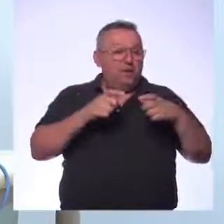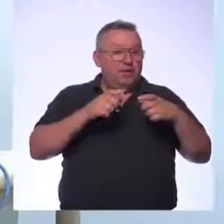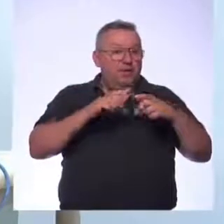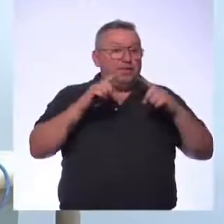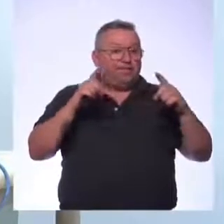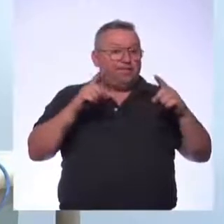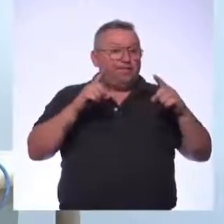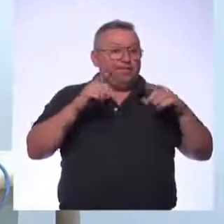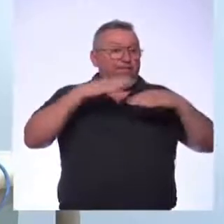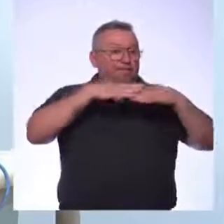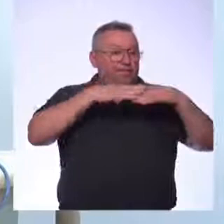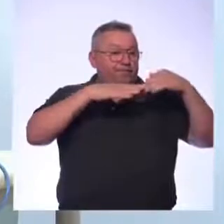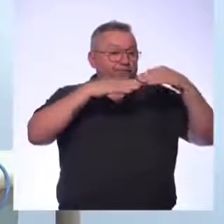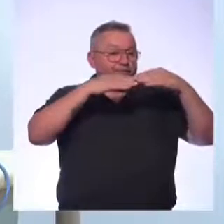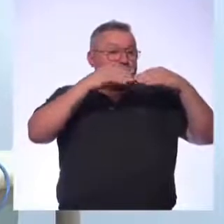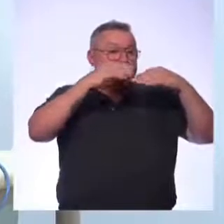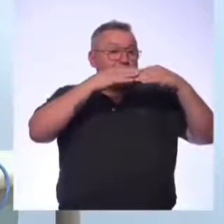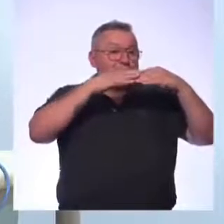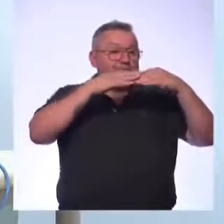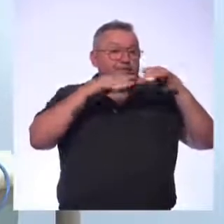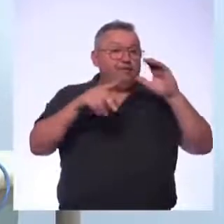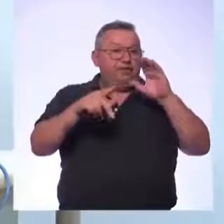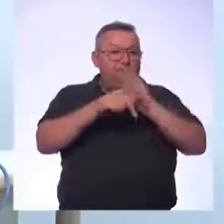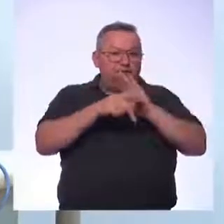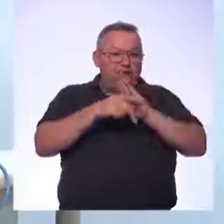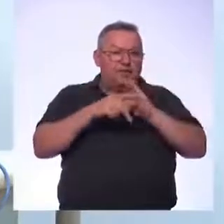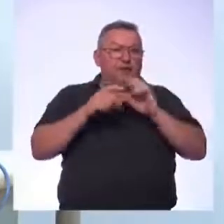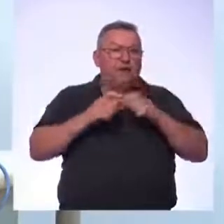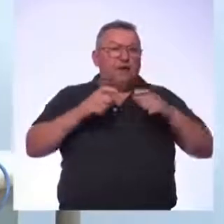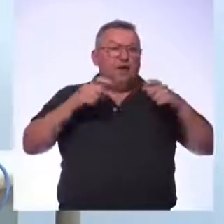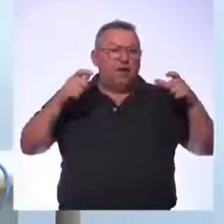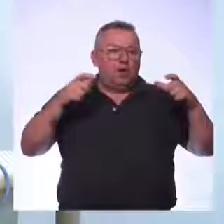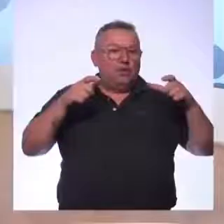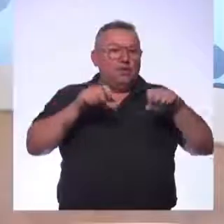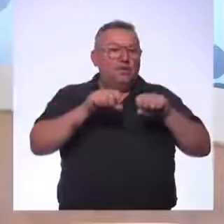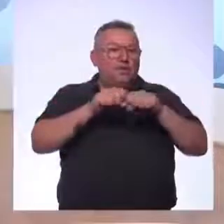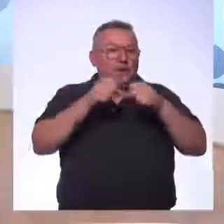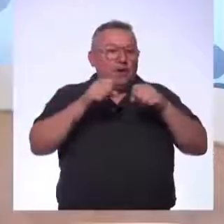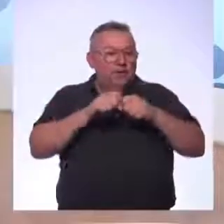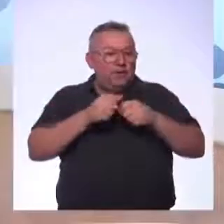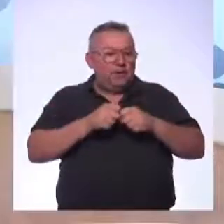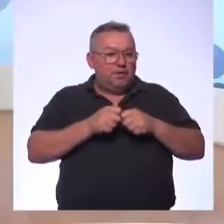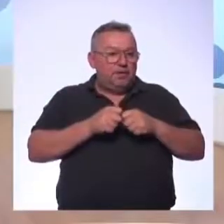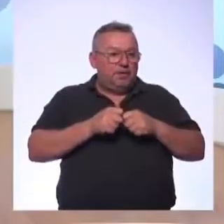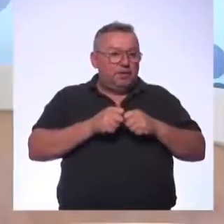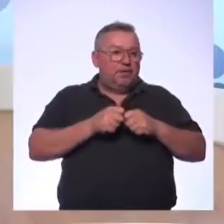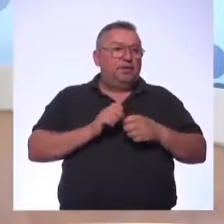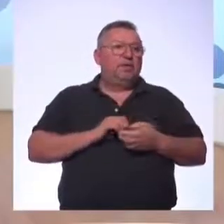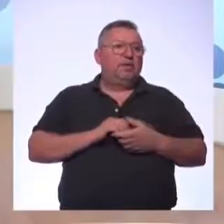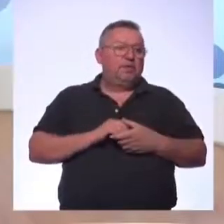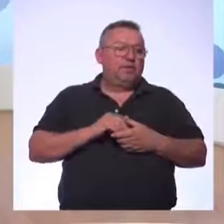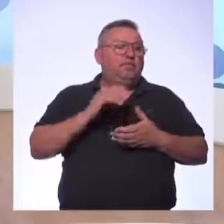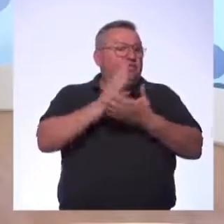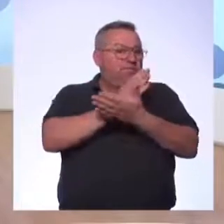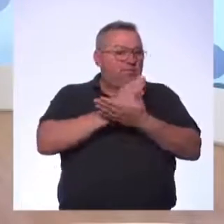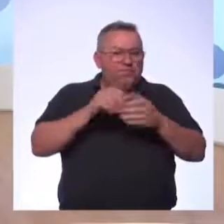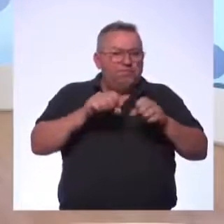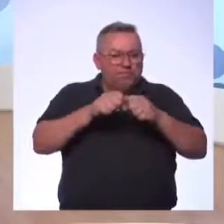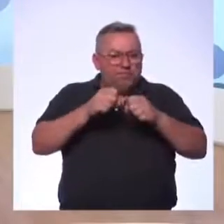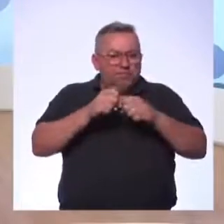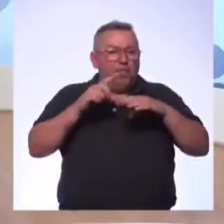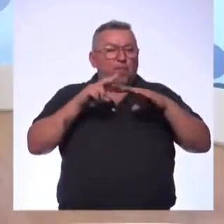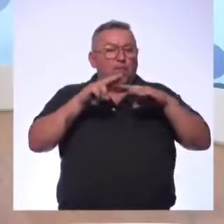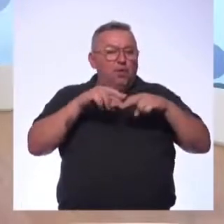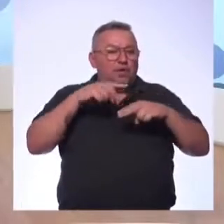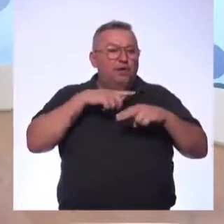essas placas menores, elas vêm da onde? Vêm dessas placas enormes que sofreram uma grande pressão e acabaram sendo divididas. Então, é por isso que